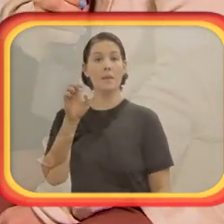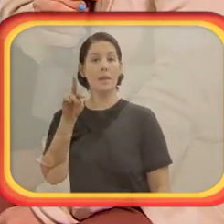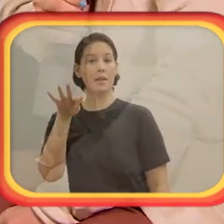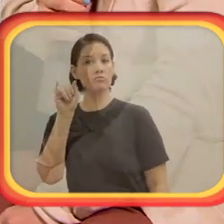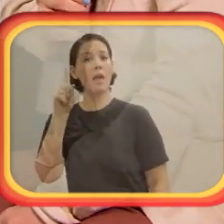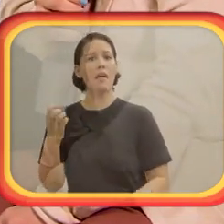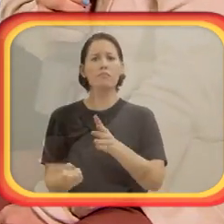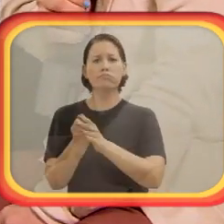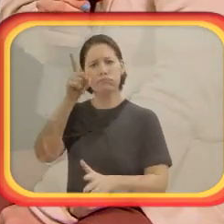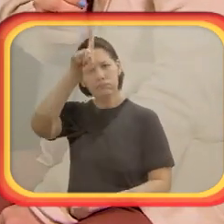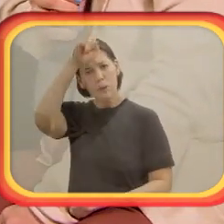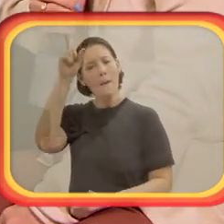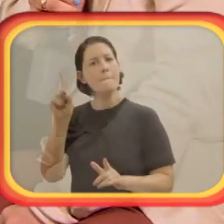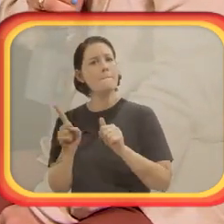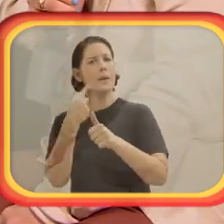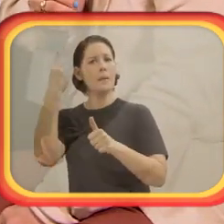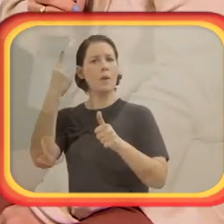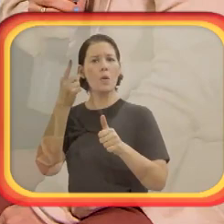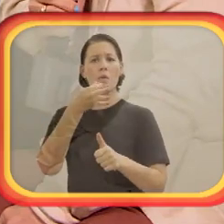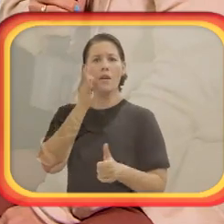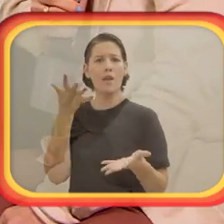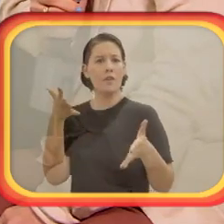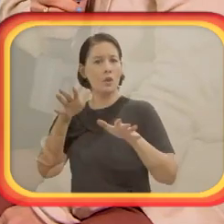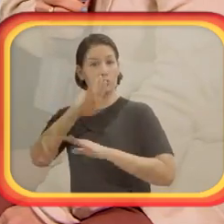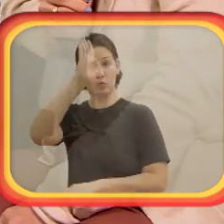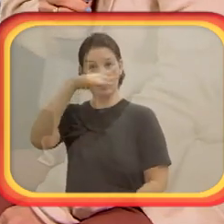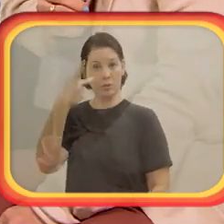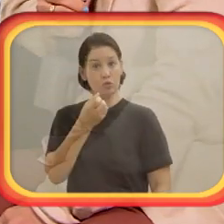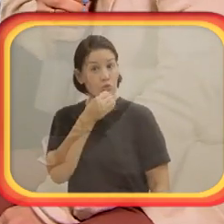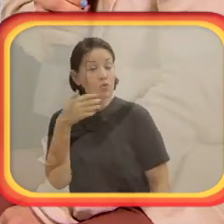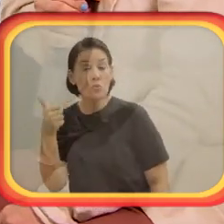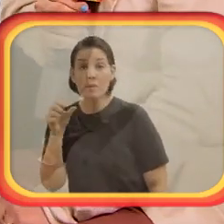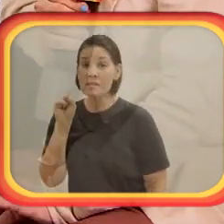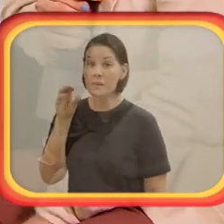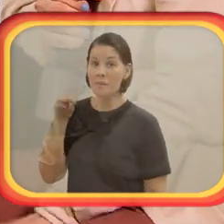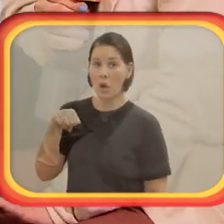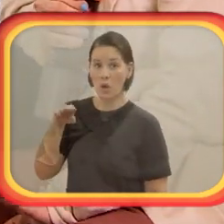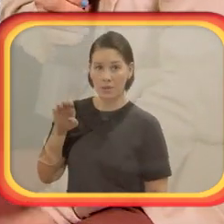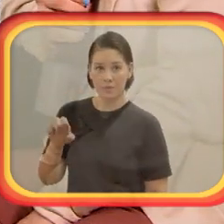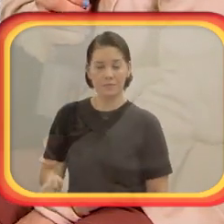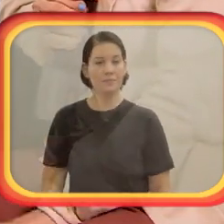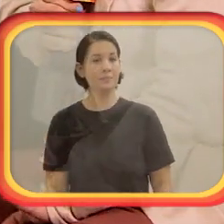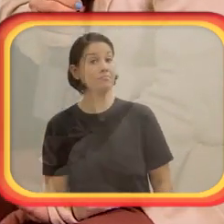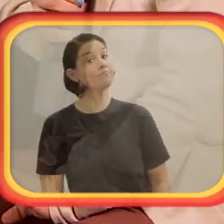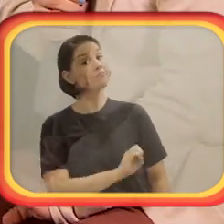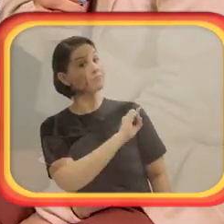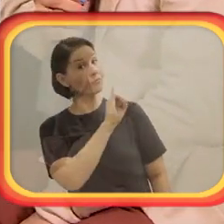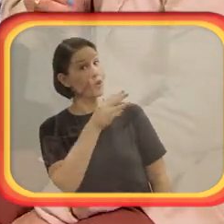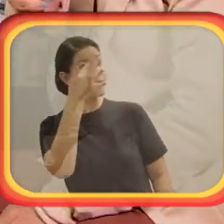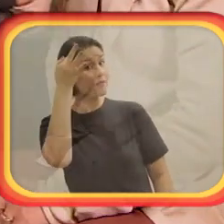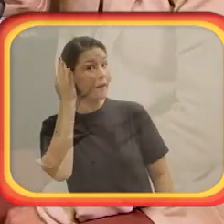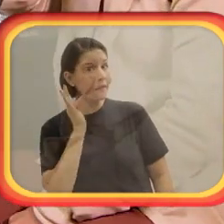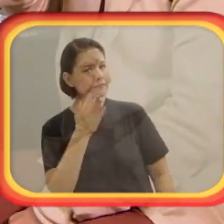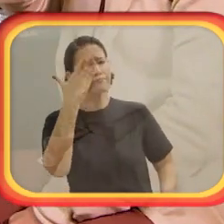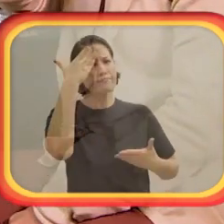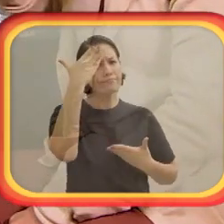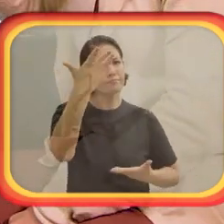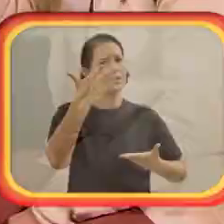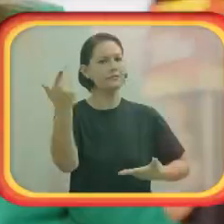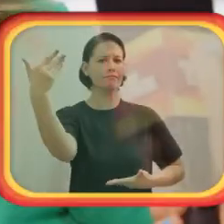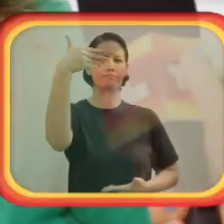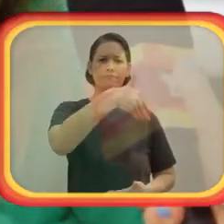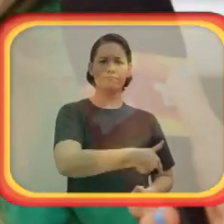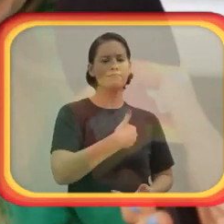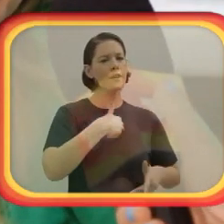a Simone Berti, que é a fundadora e criadora do primeiro café inclusivo do Brasil. Tudo bem,